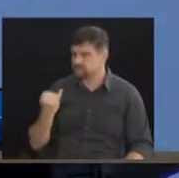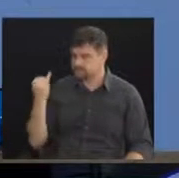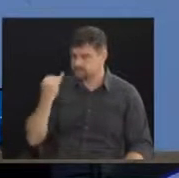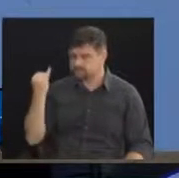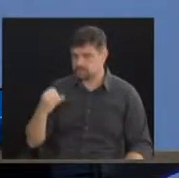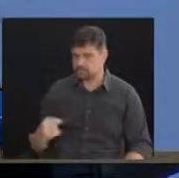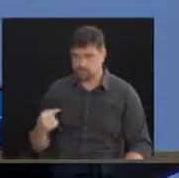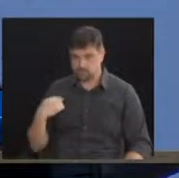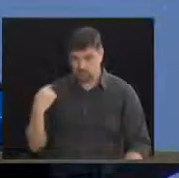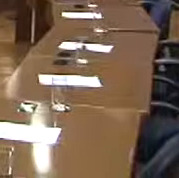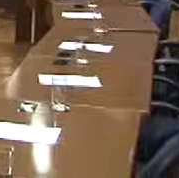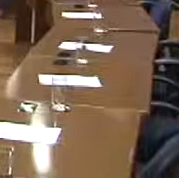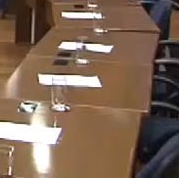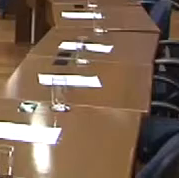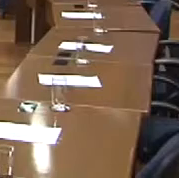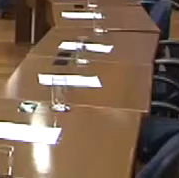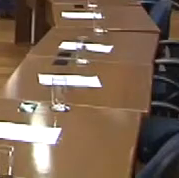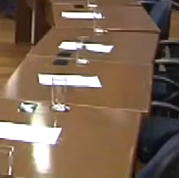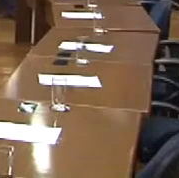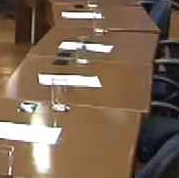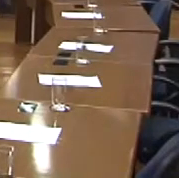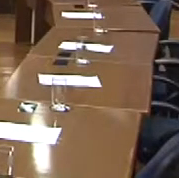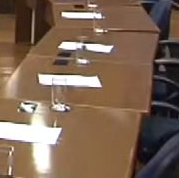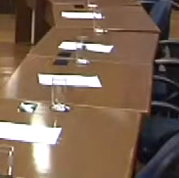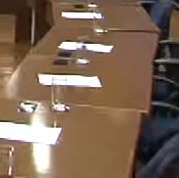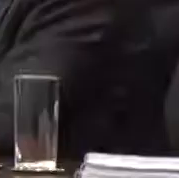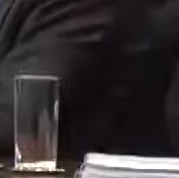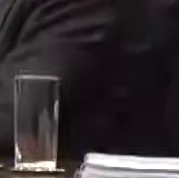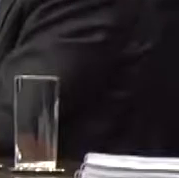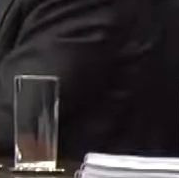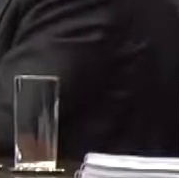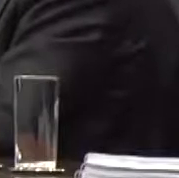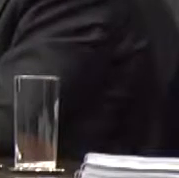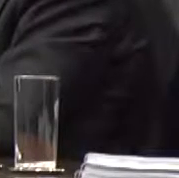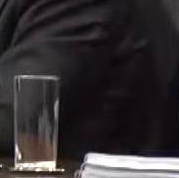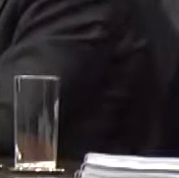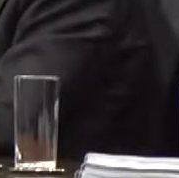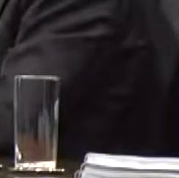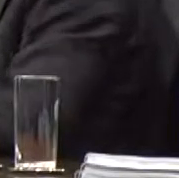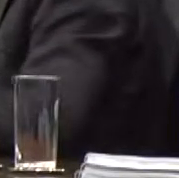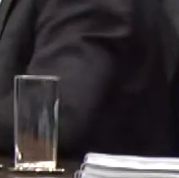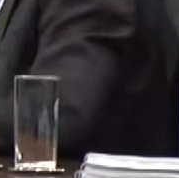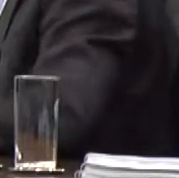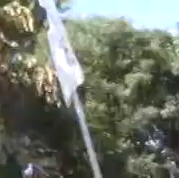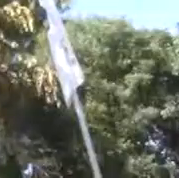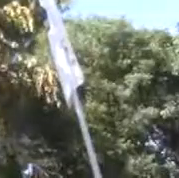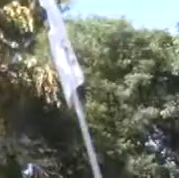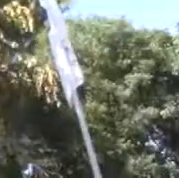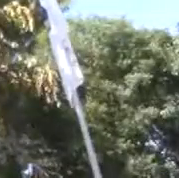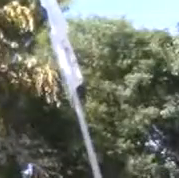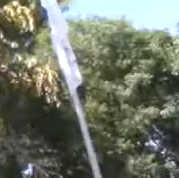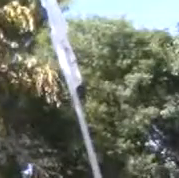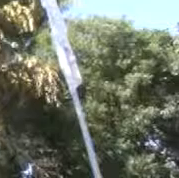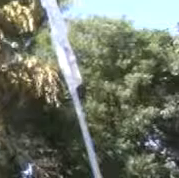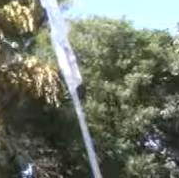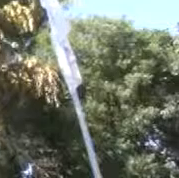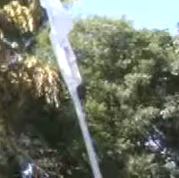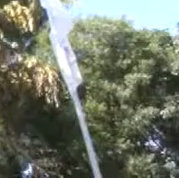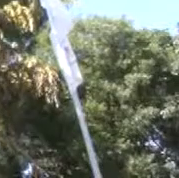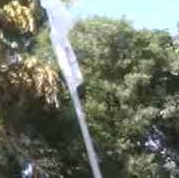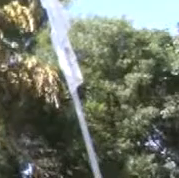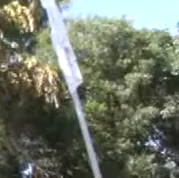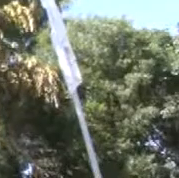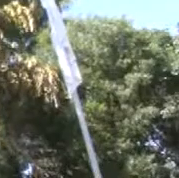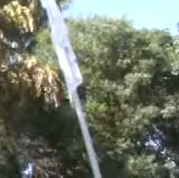finalizou falando da importância do Legislativo no processo de analisar e votar o orçamento, mas também de